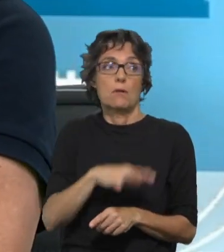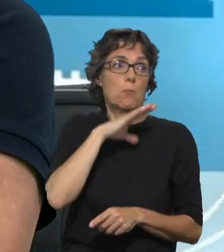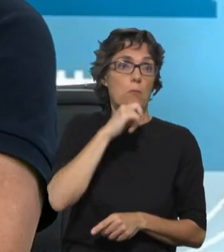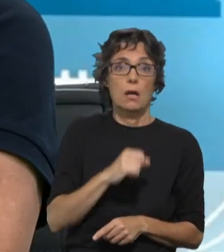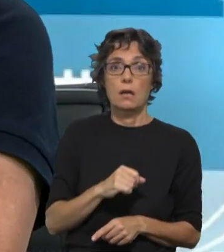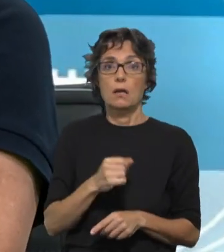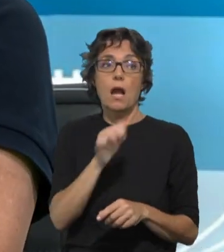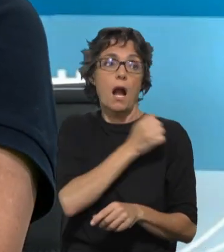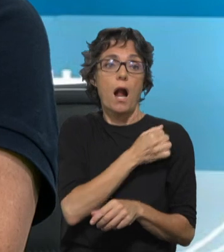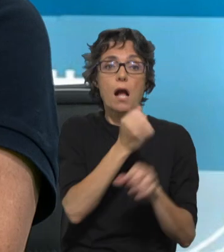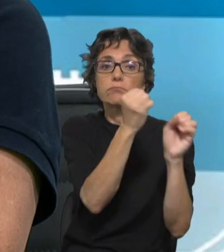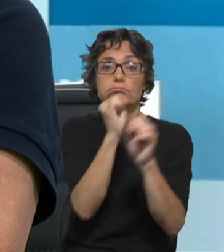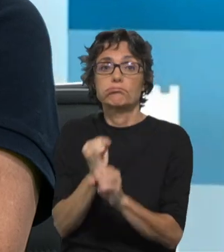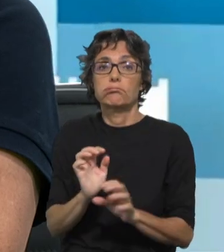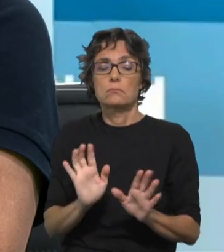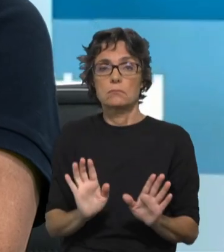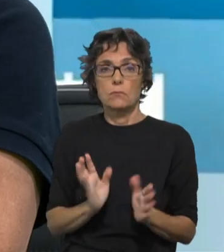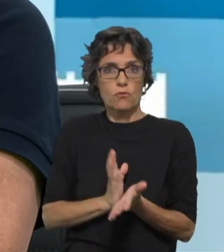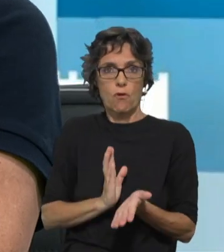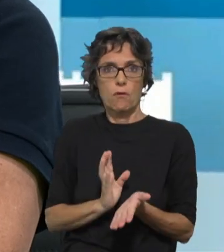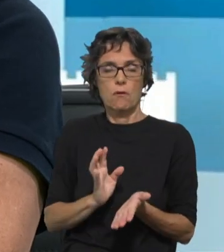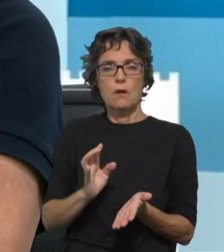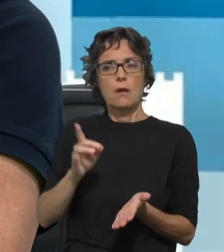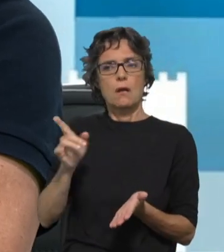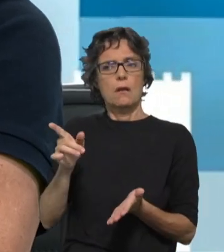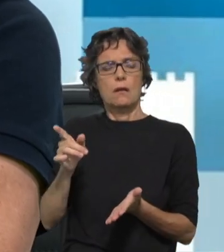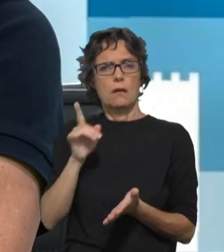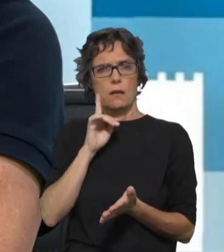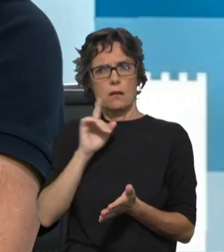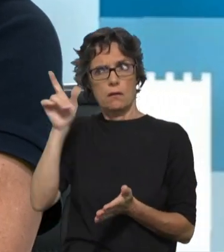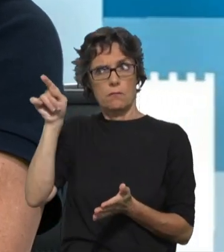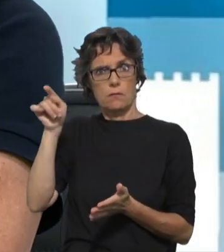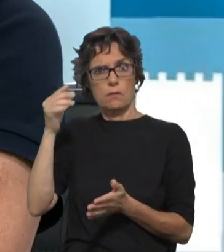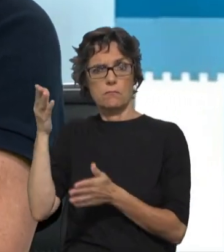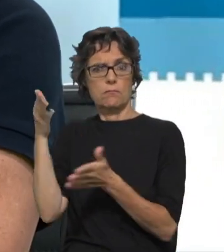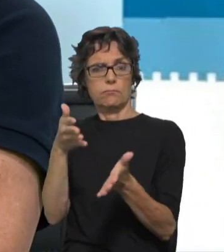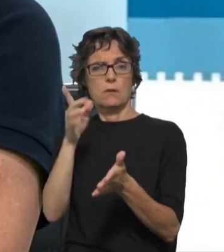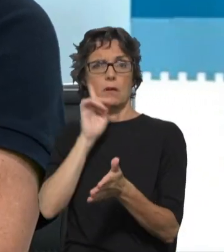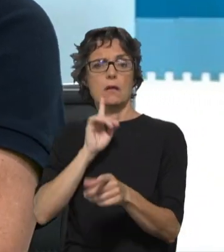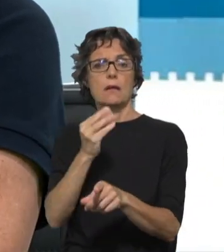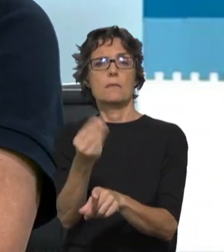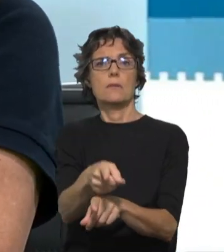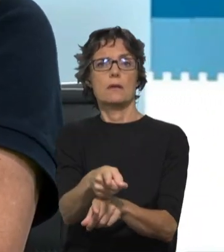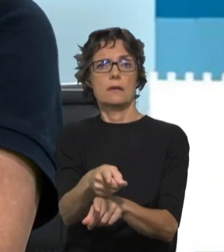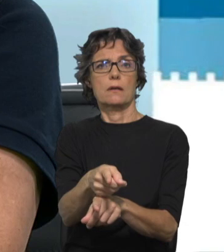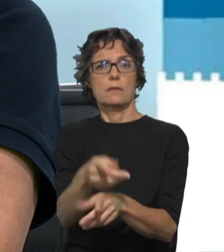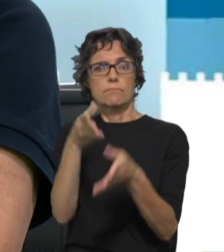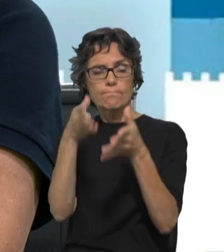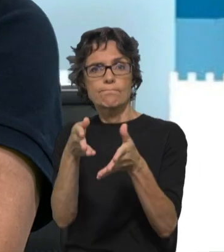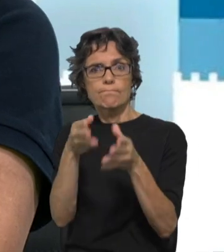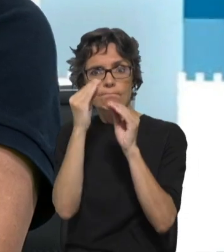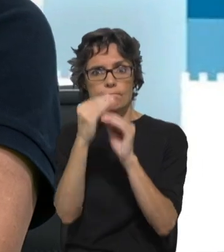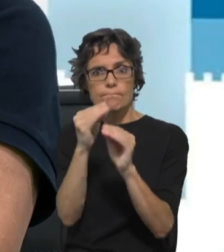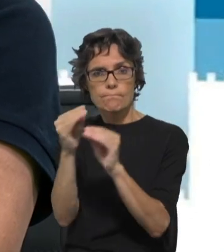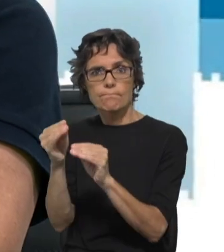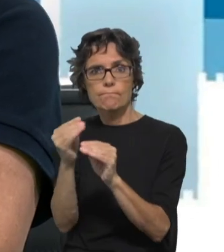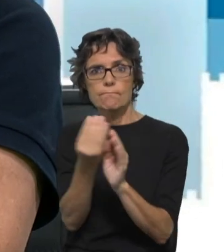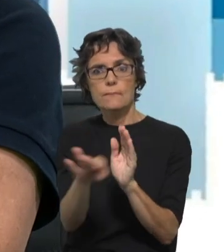mulher da casa, e foi um dos trabalhos dela, primeiro, dedicar-se às crianças